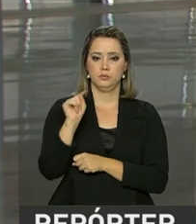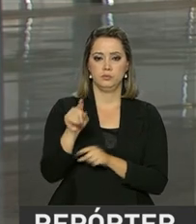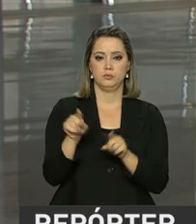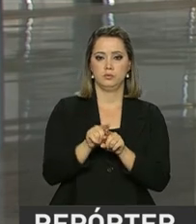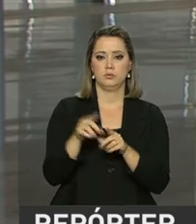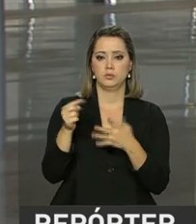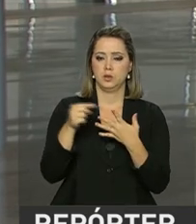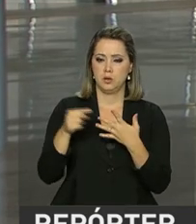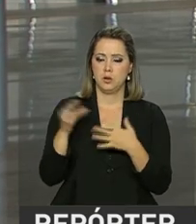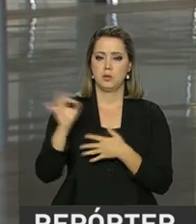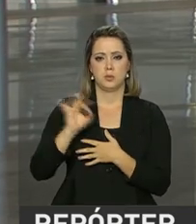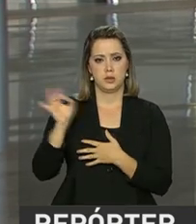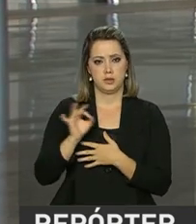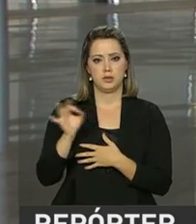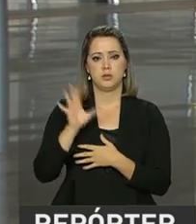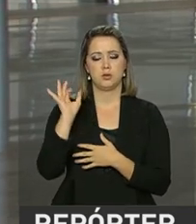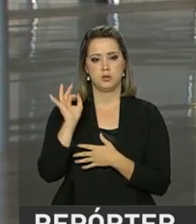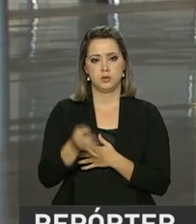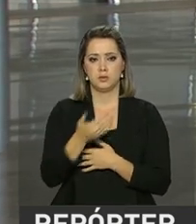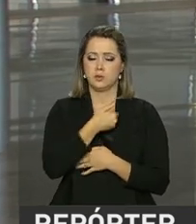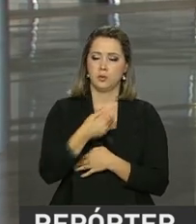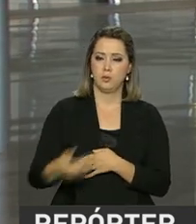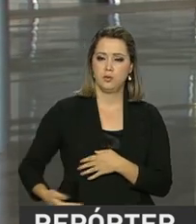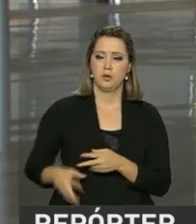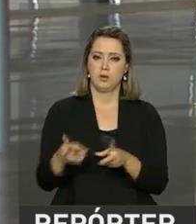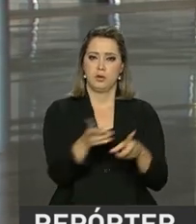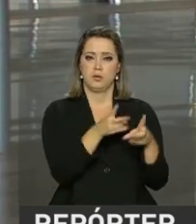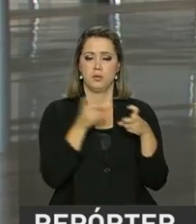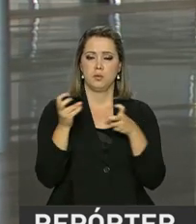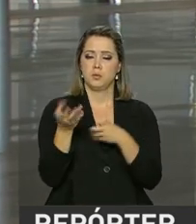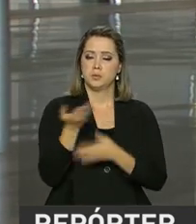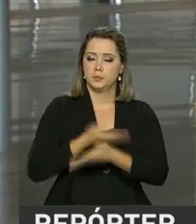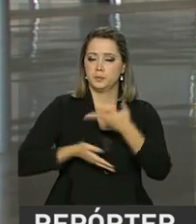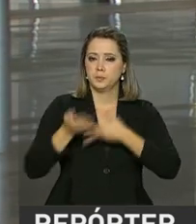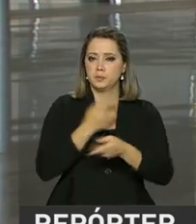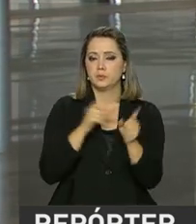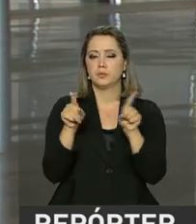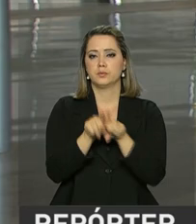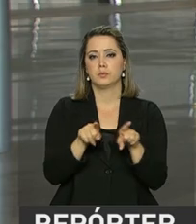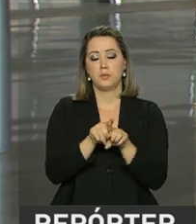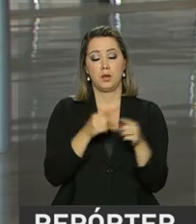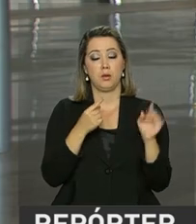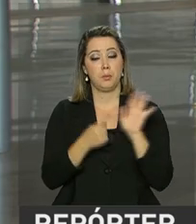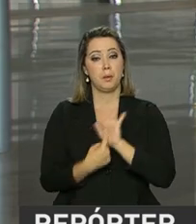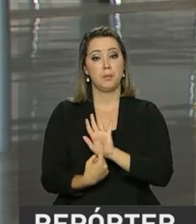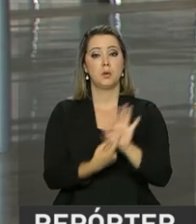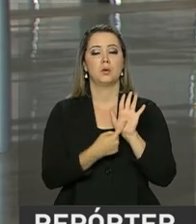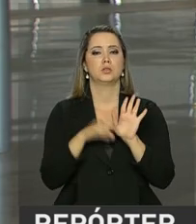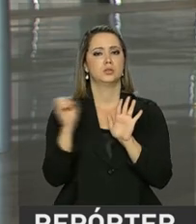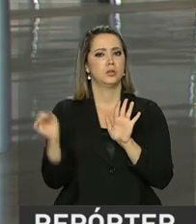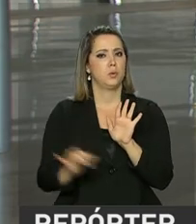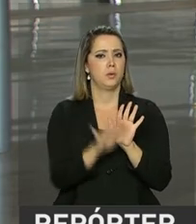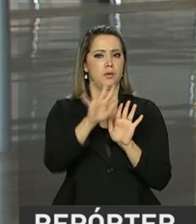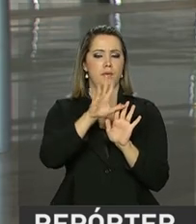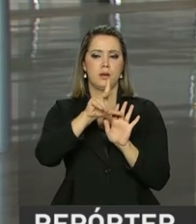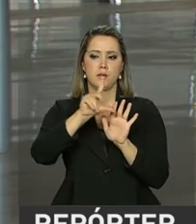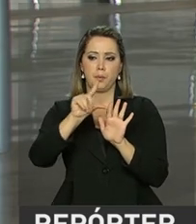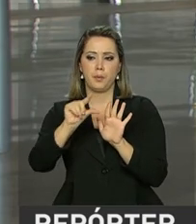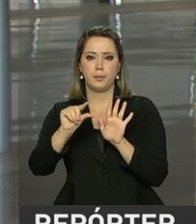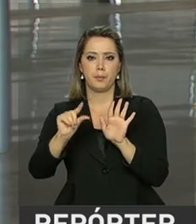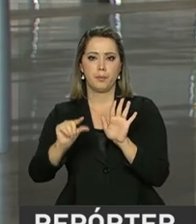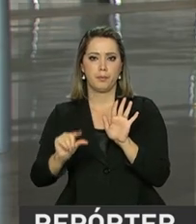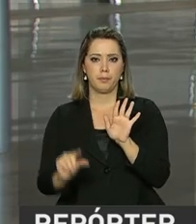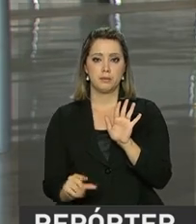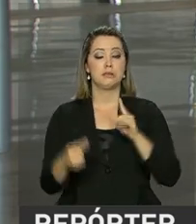além das estatísticas oficiais as previsões do mercado também apontam para uma inflação abaixo